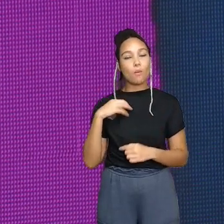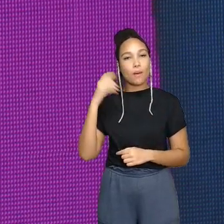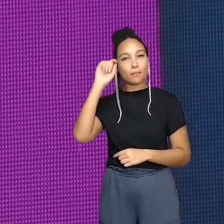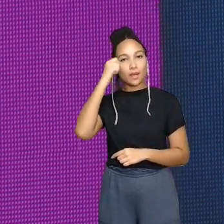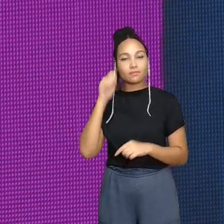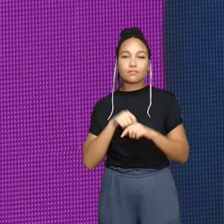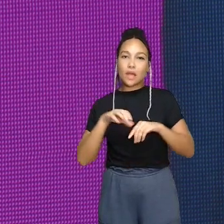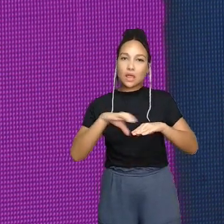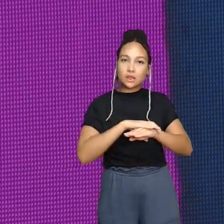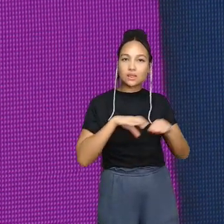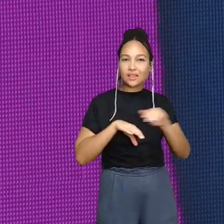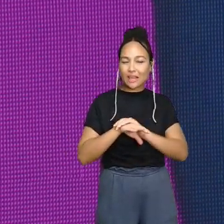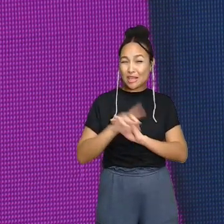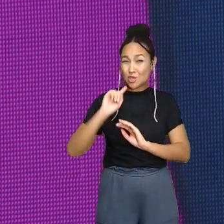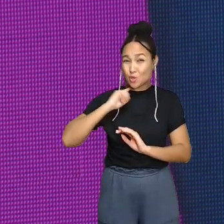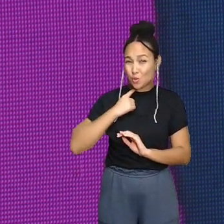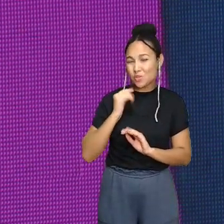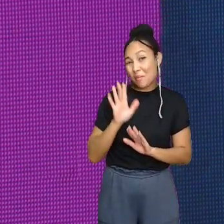meio encardido, mas branco,